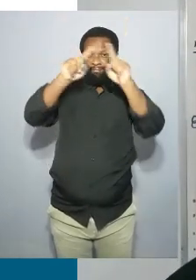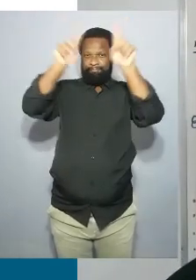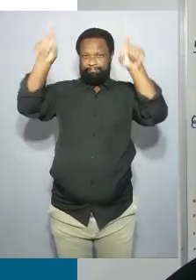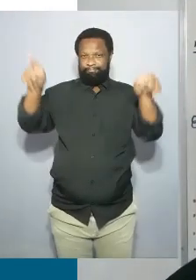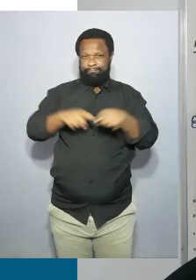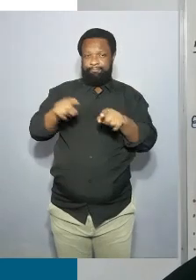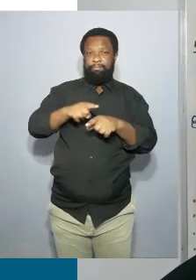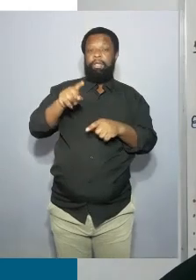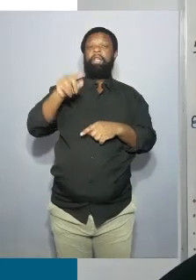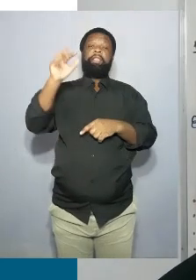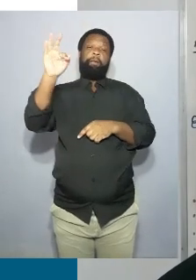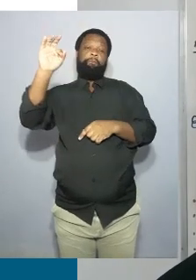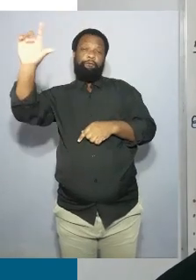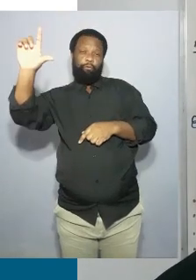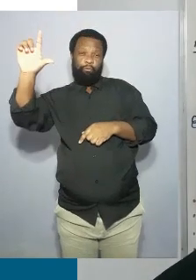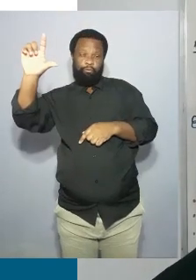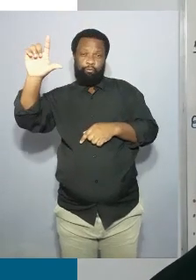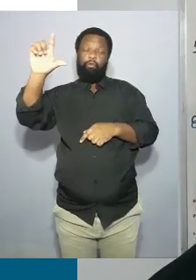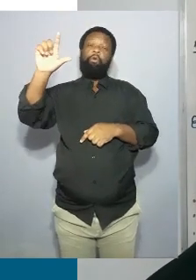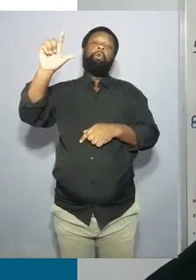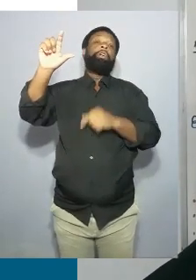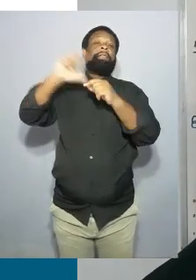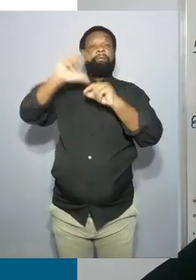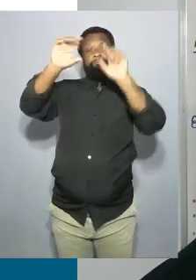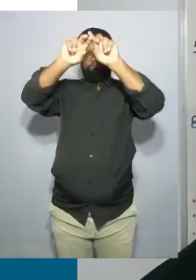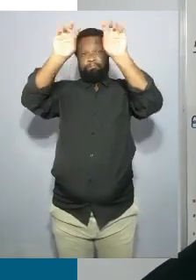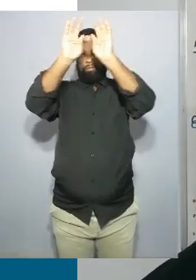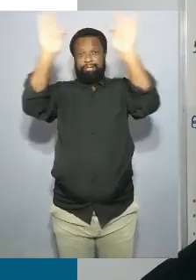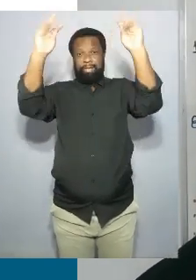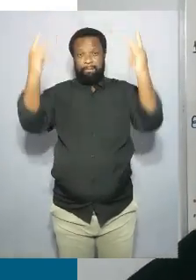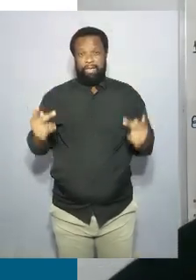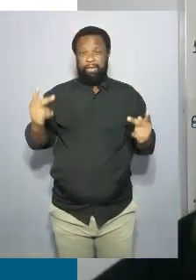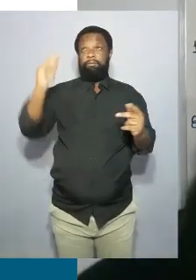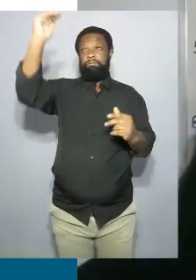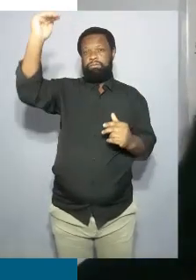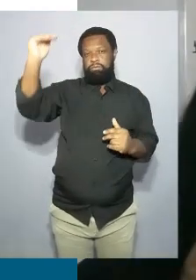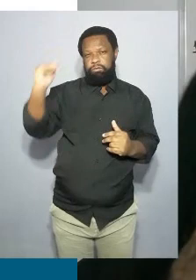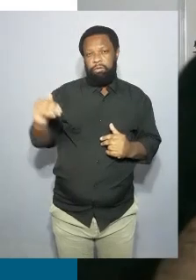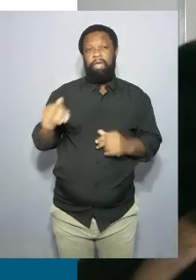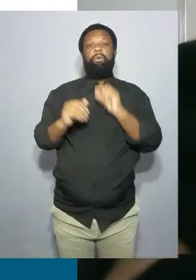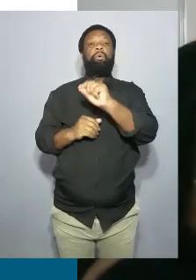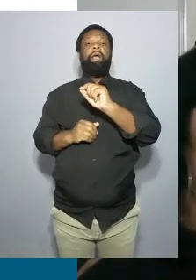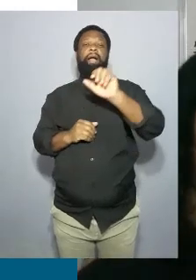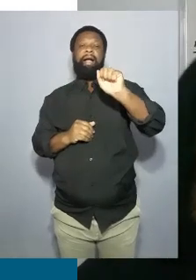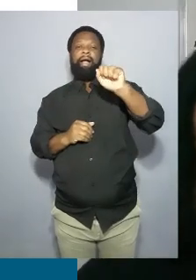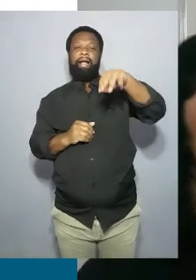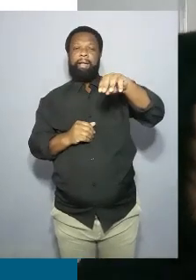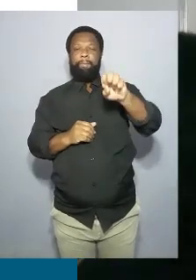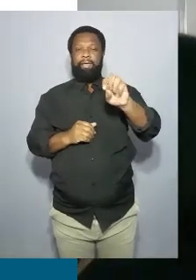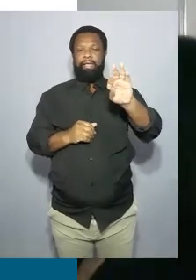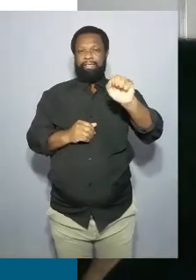o flúor está aqui do lado desse lado da tabela, e todos esses aqui nesse cantinho são ametais. Então, o